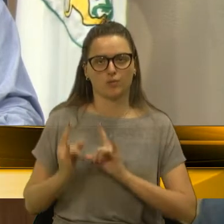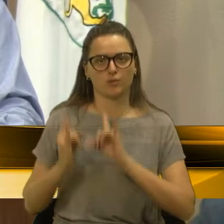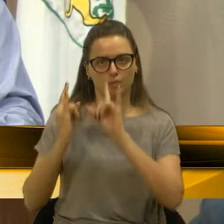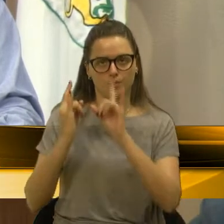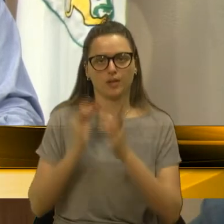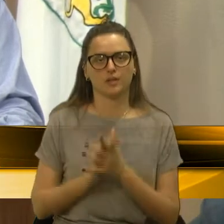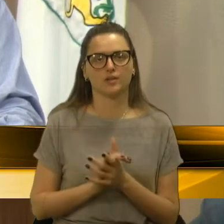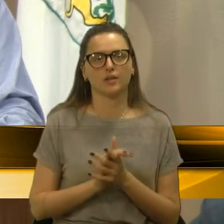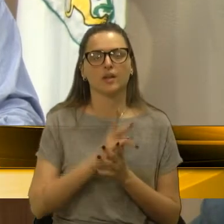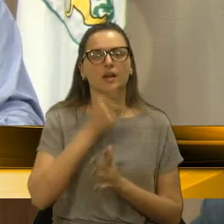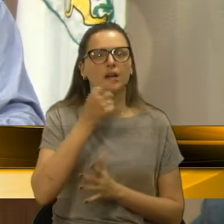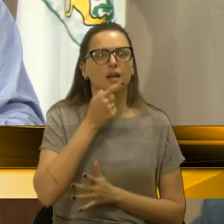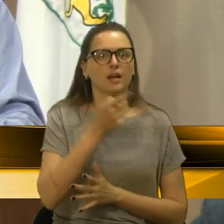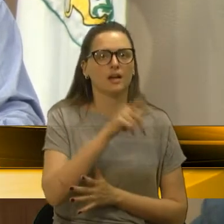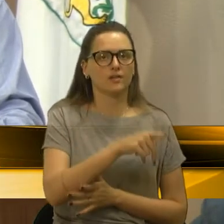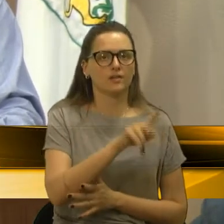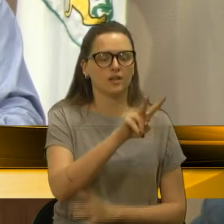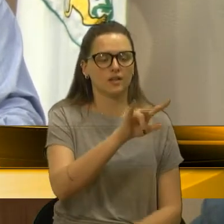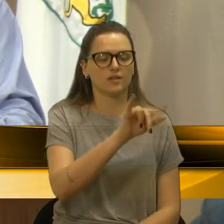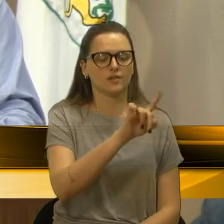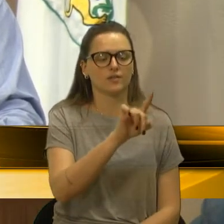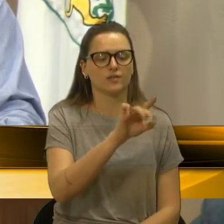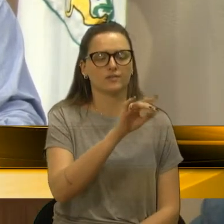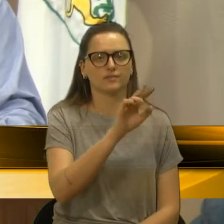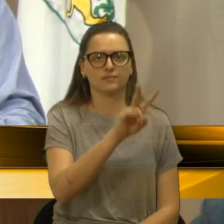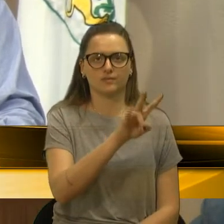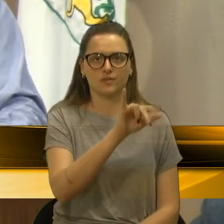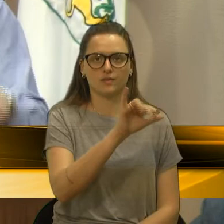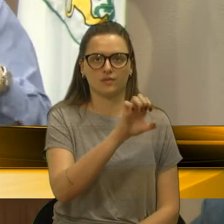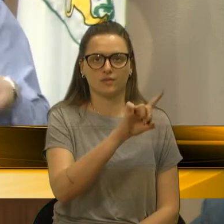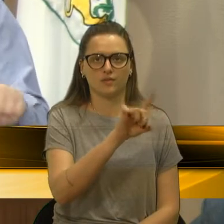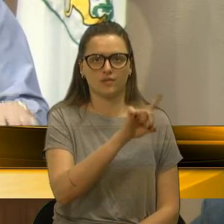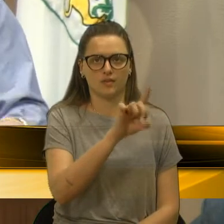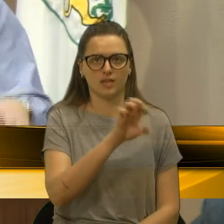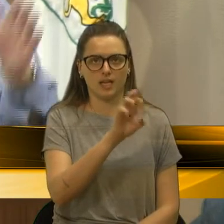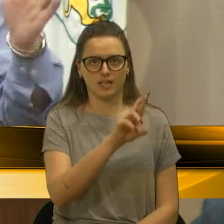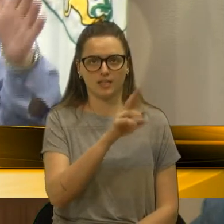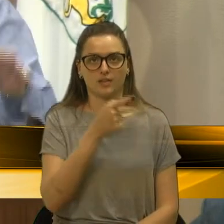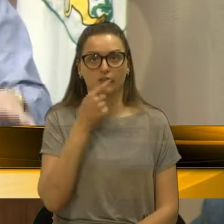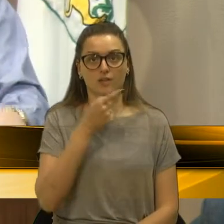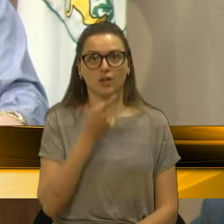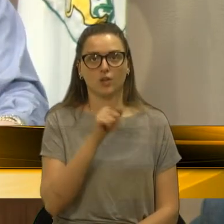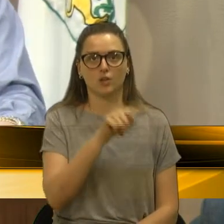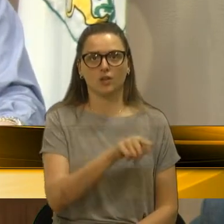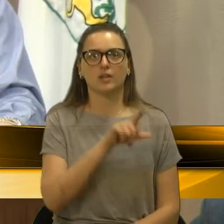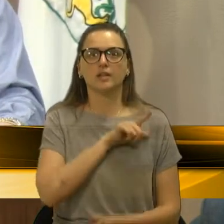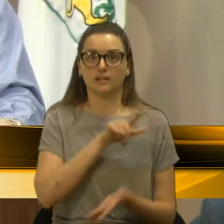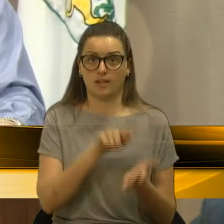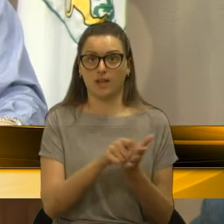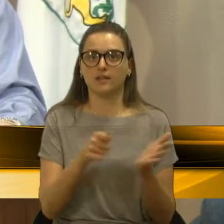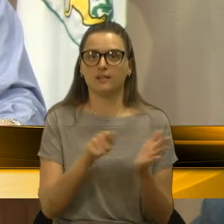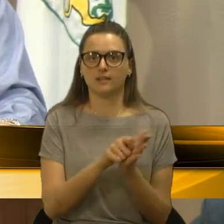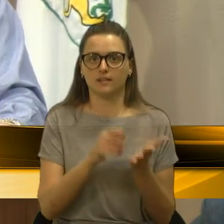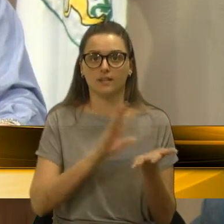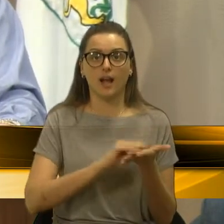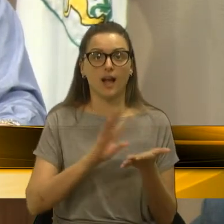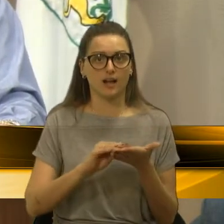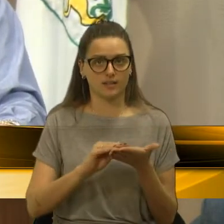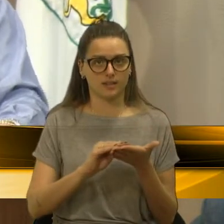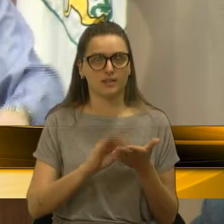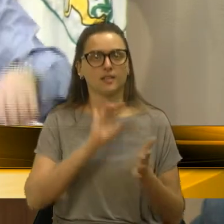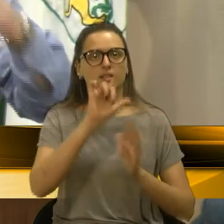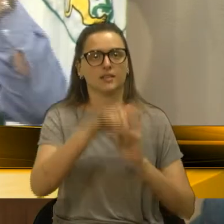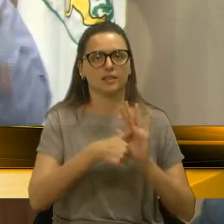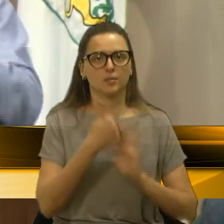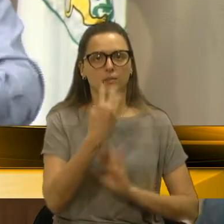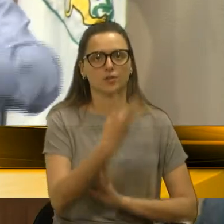A fala do senhor Viesser, do Sinduscom, foi a seguinte para nós, está registrado em ata. Depois de 3